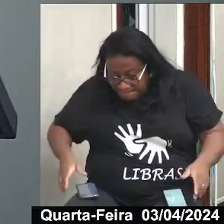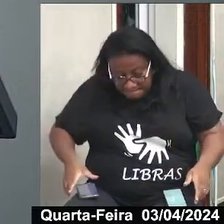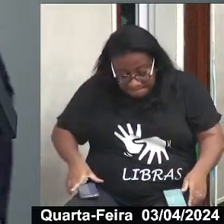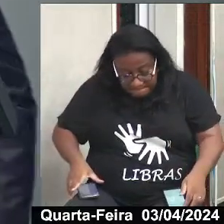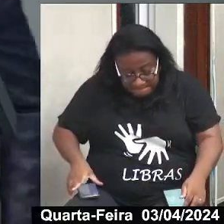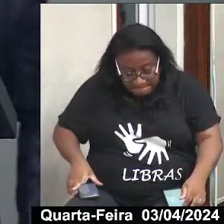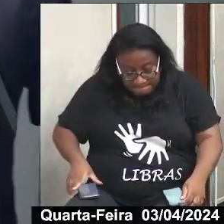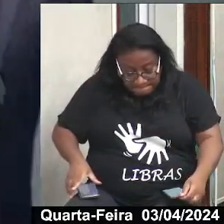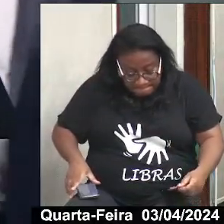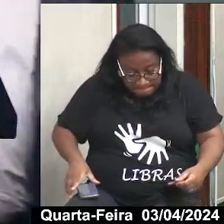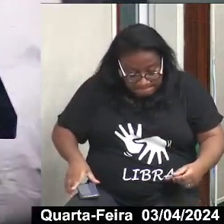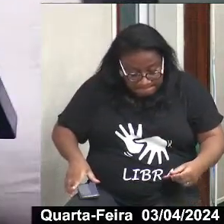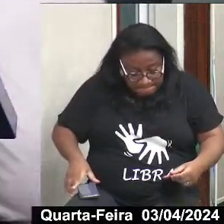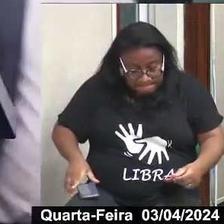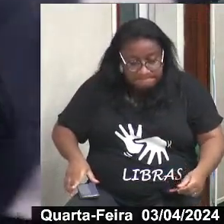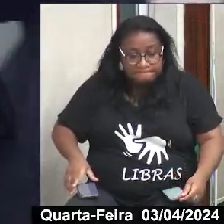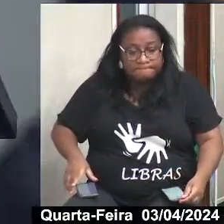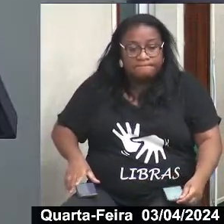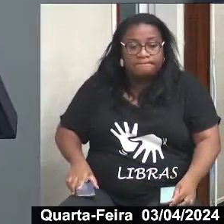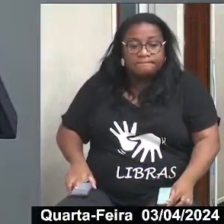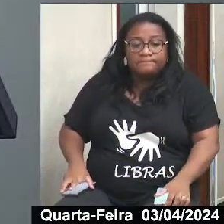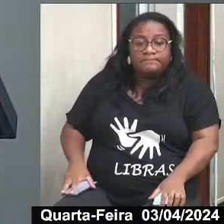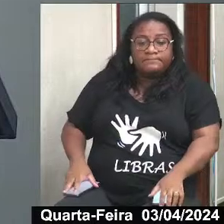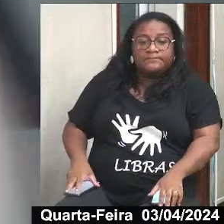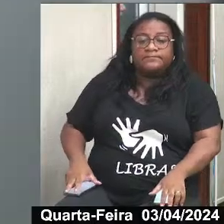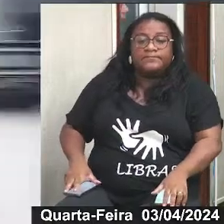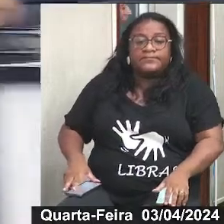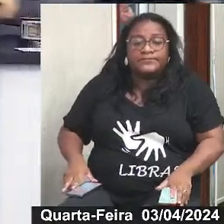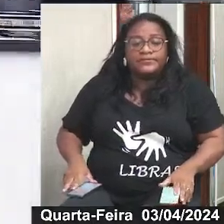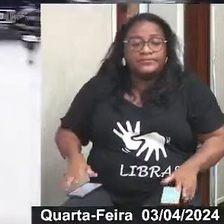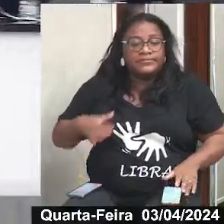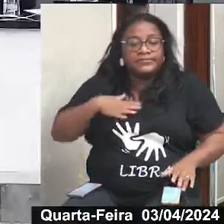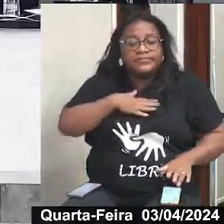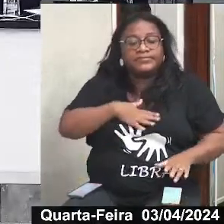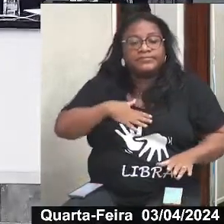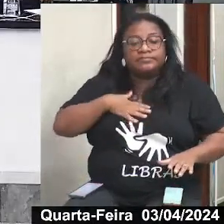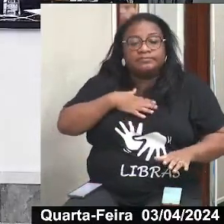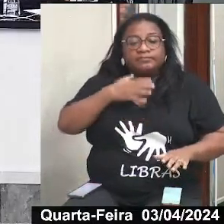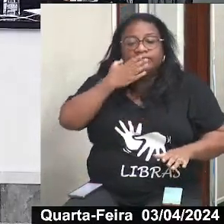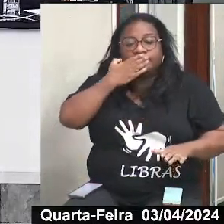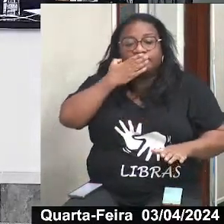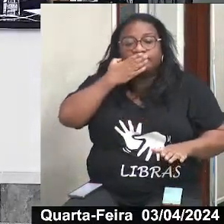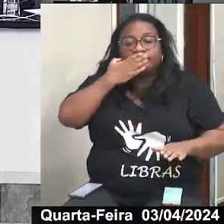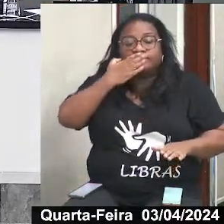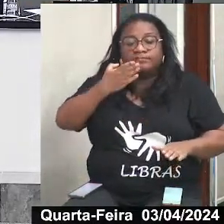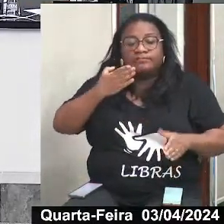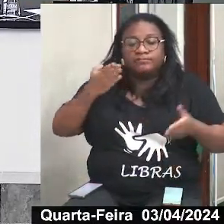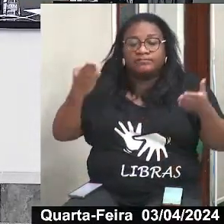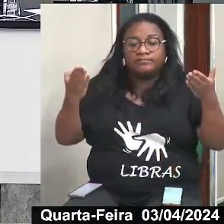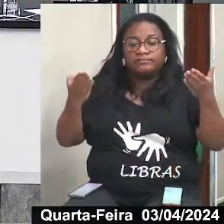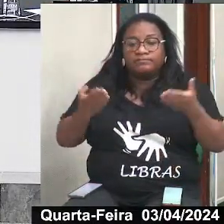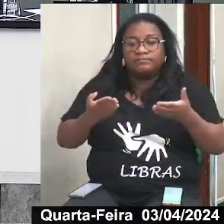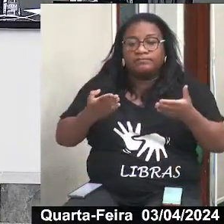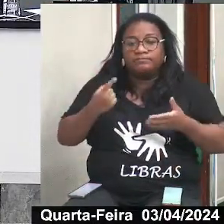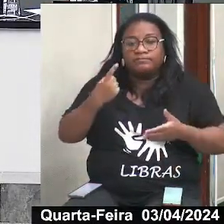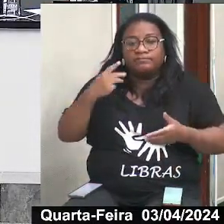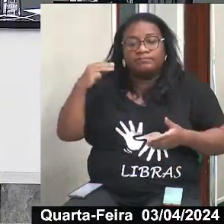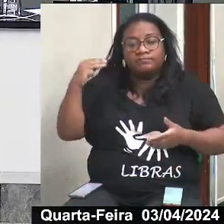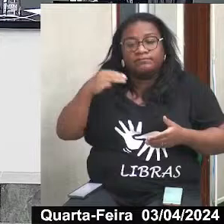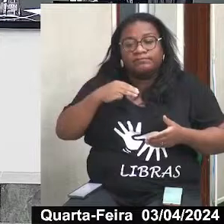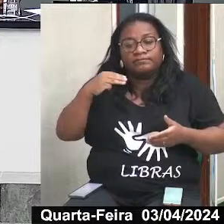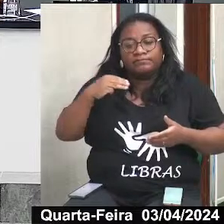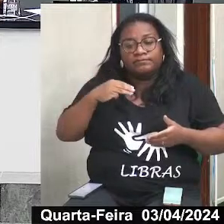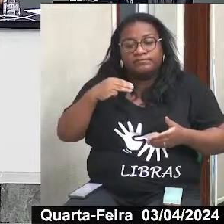oportunidade. Senhor presidente, eu gostaria de pedir nesse momento um minuto